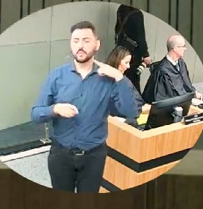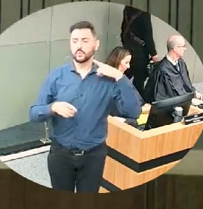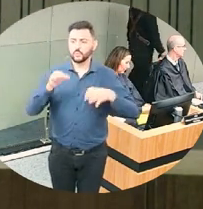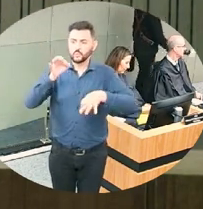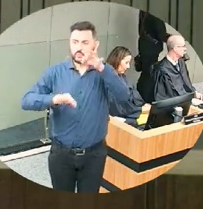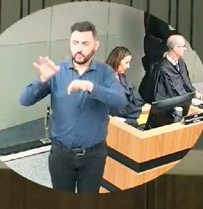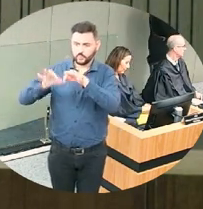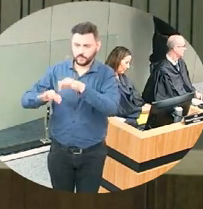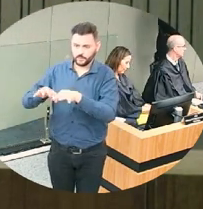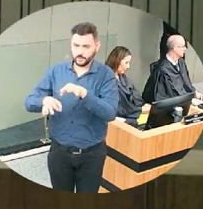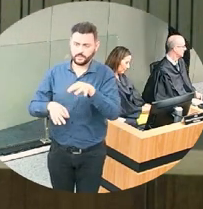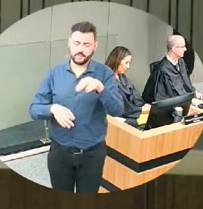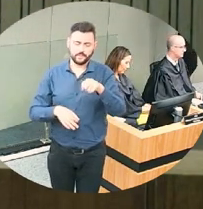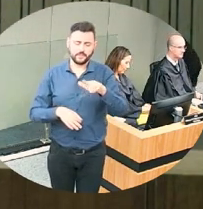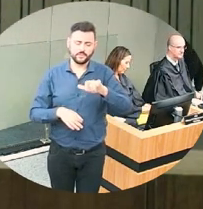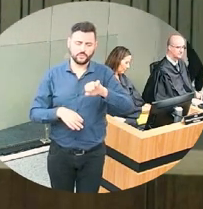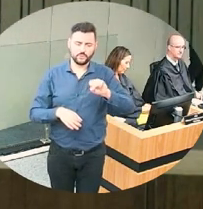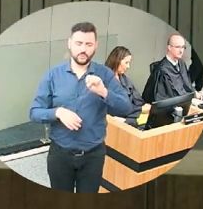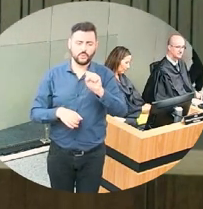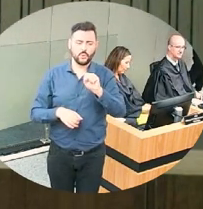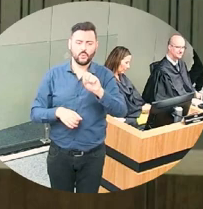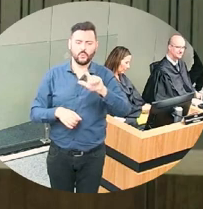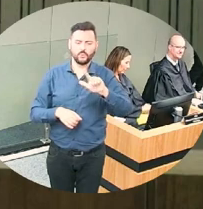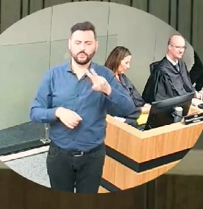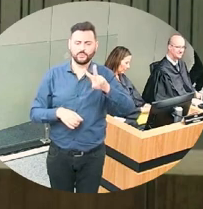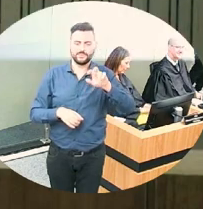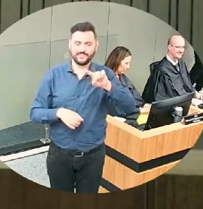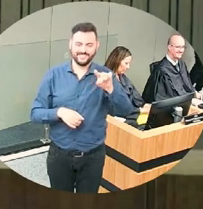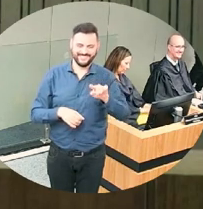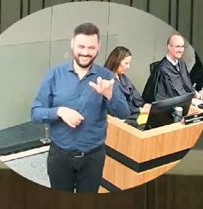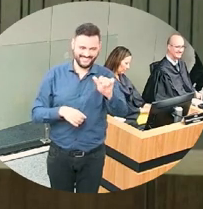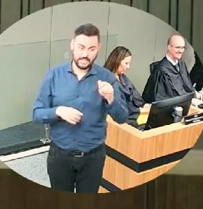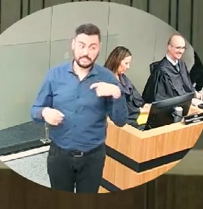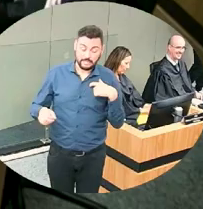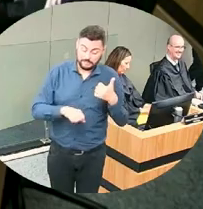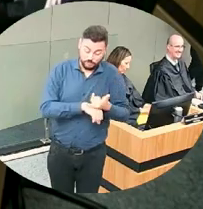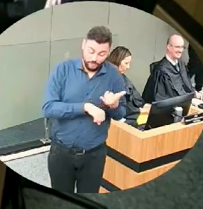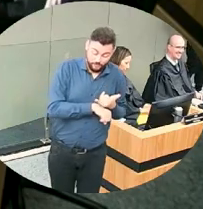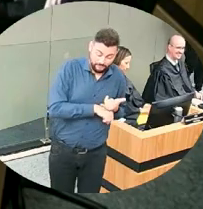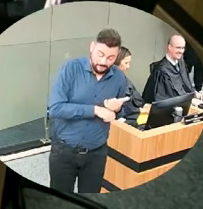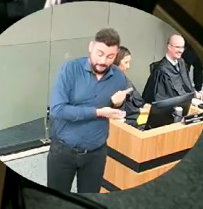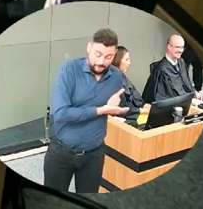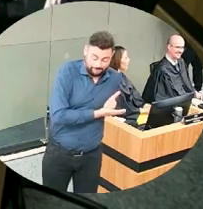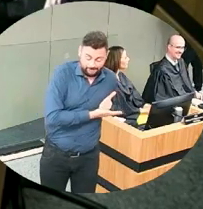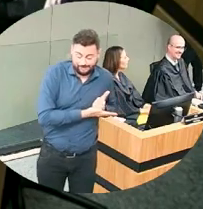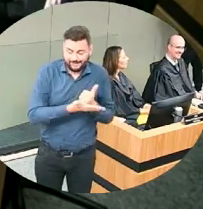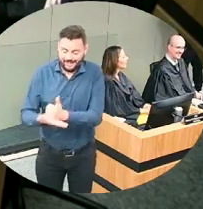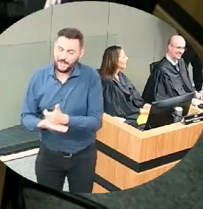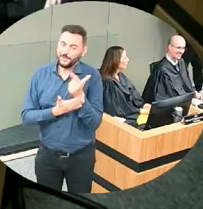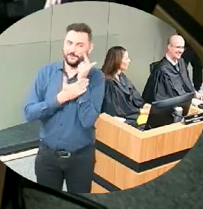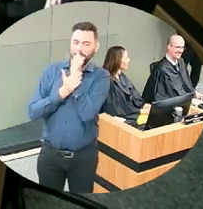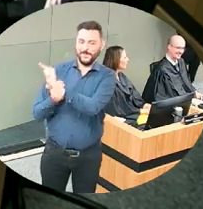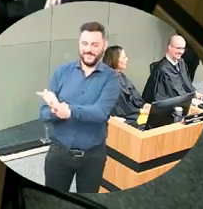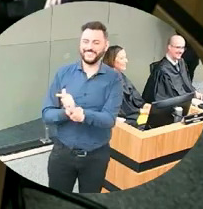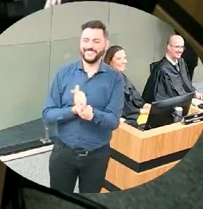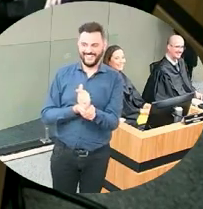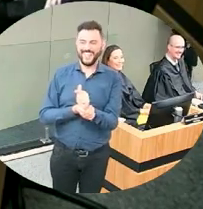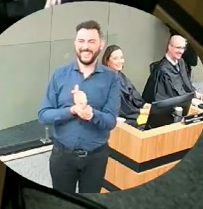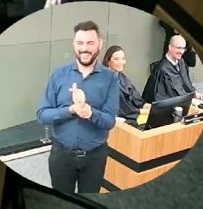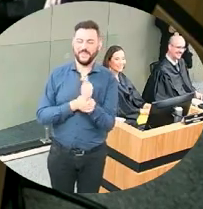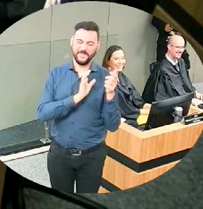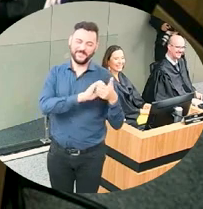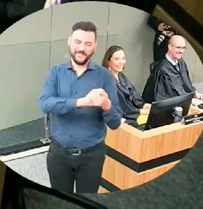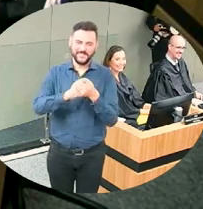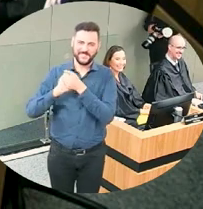César Nadal sou que nós conseguimos trazer de Joinville em quem eu Saúdo a todos